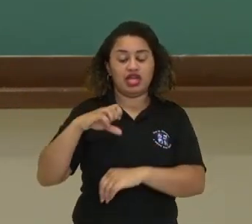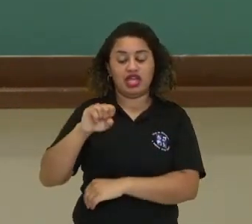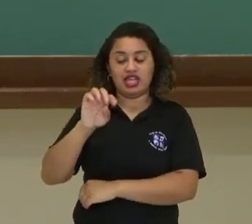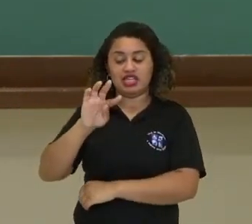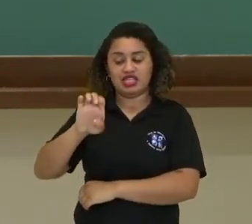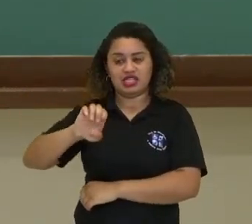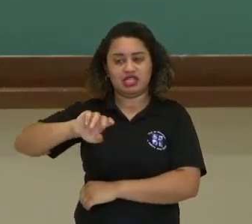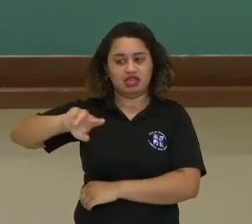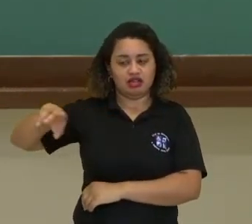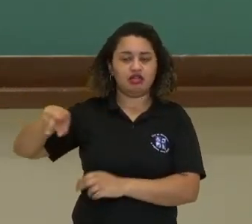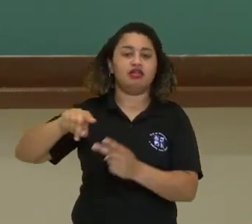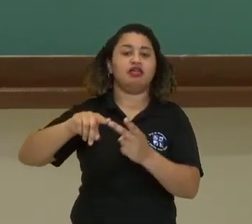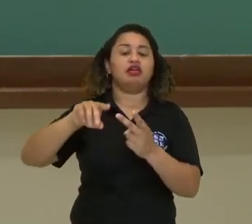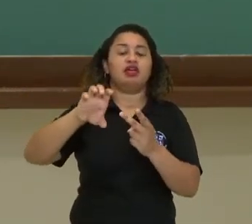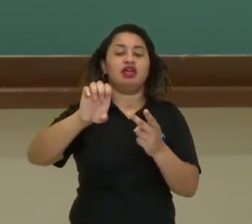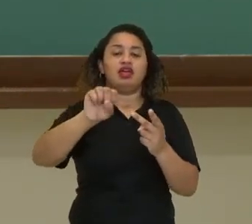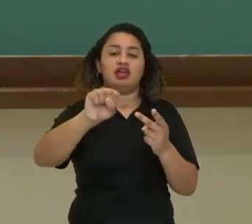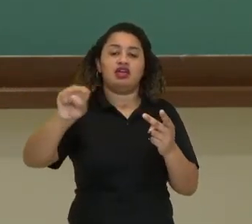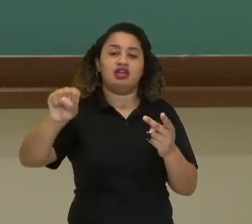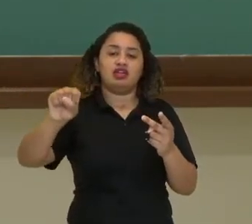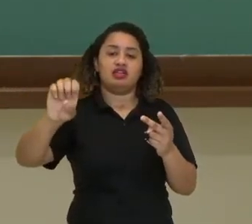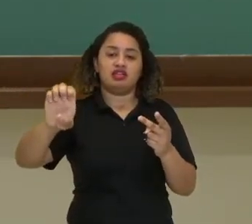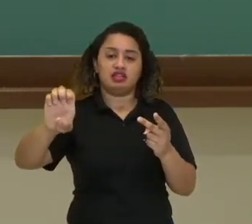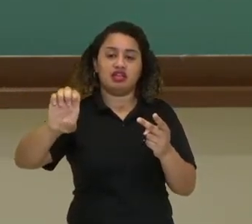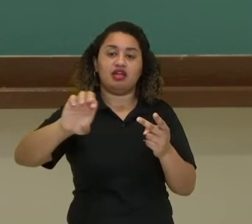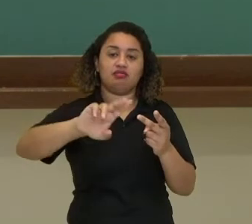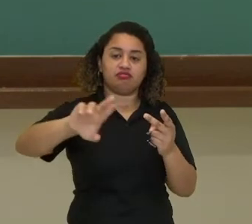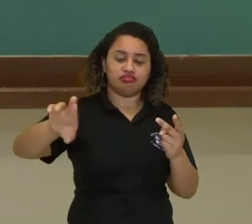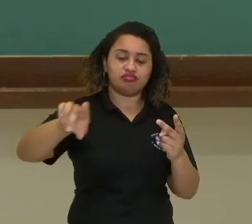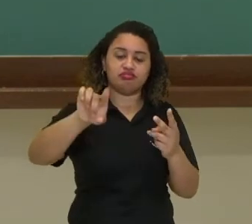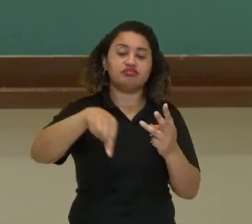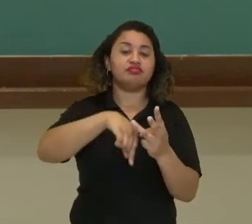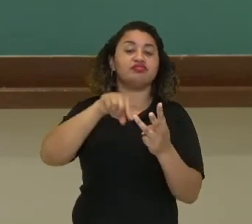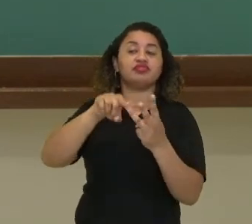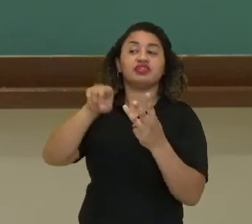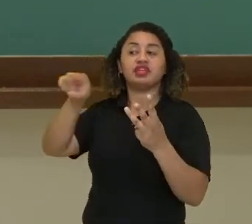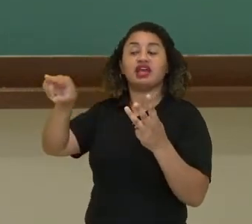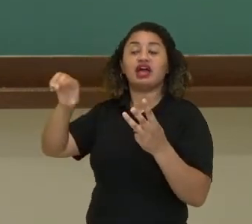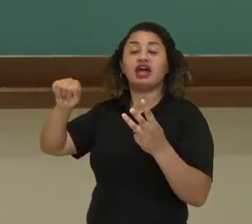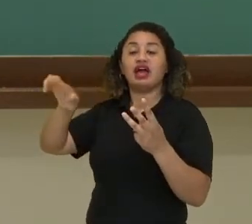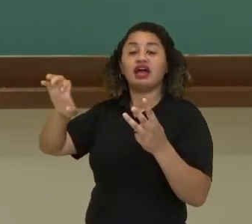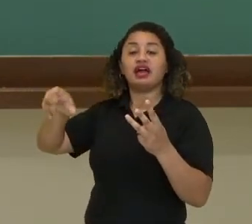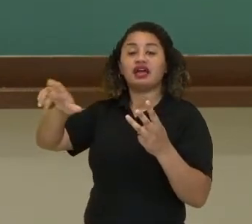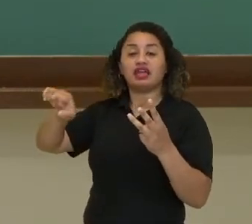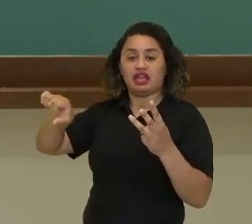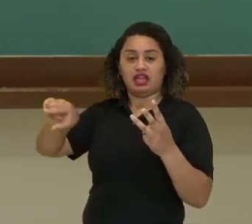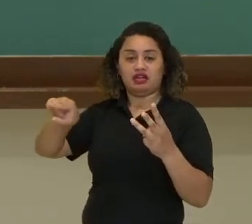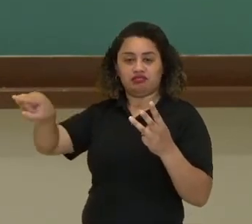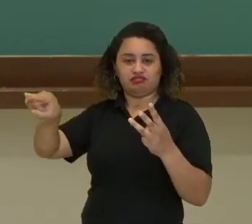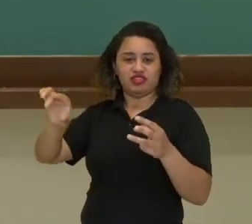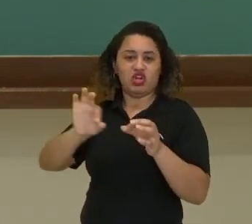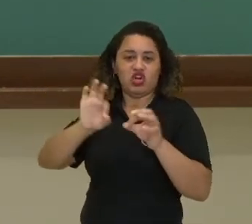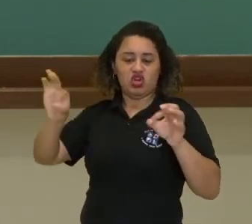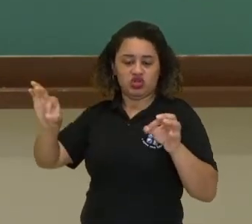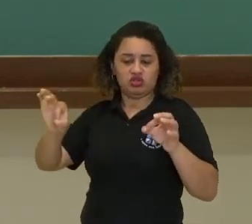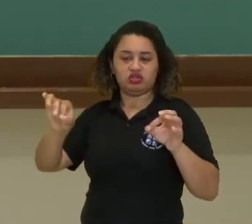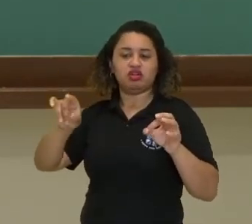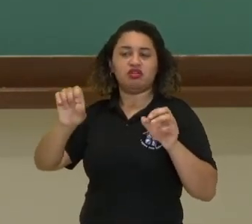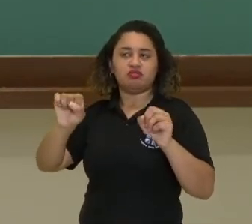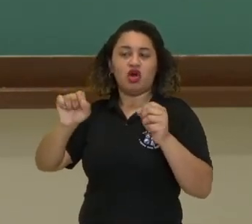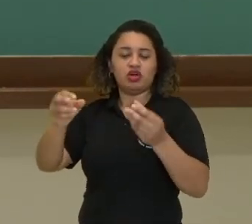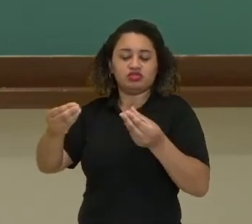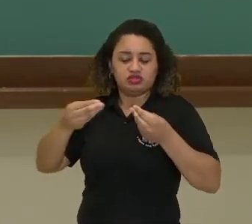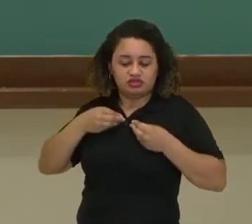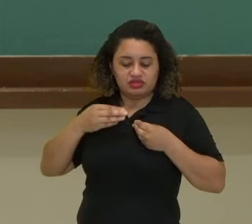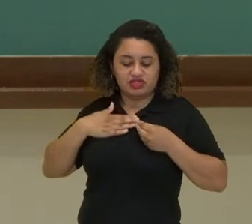esse, aquele. Este, esse, aquele. Você pode me entregar